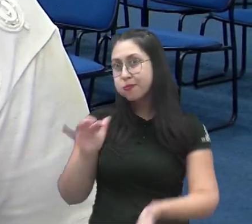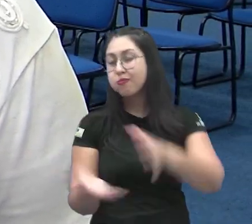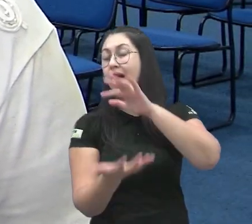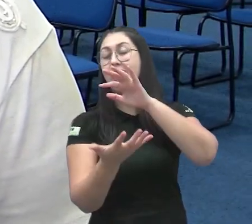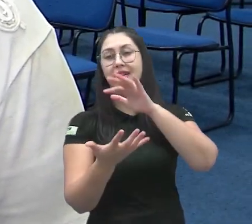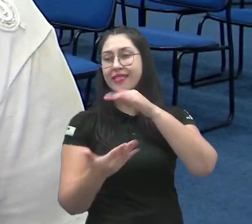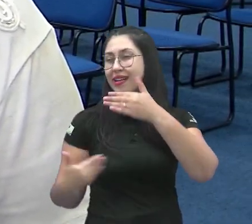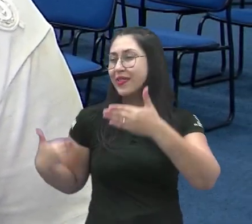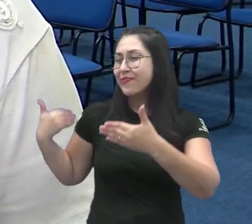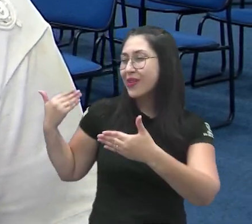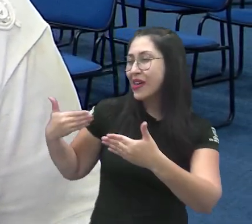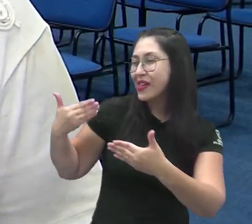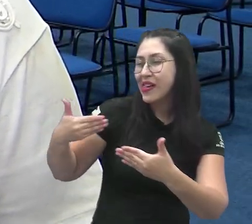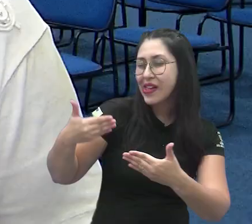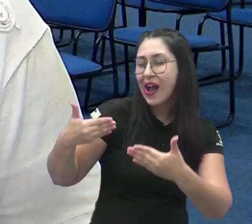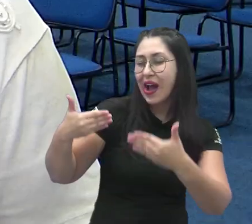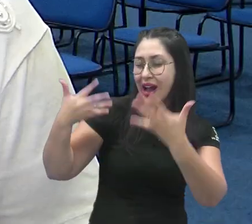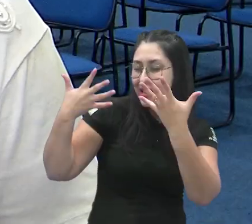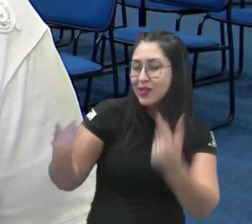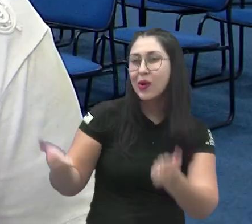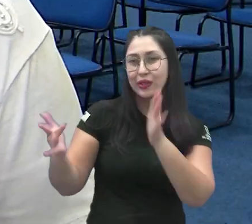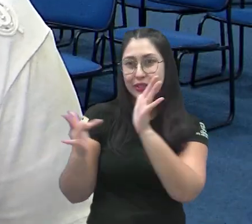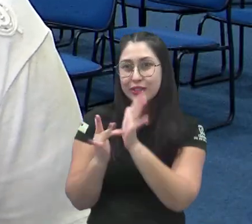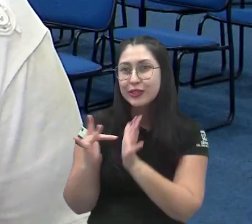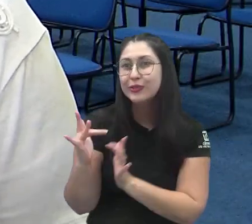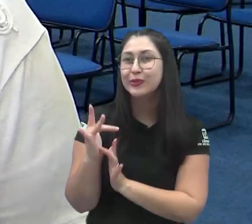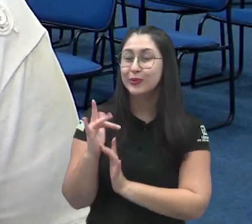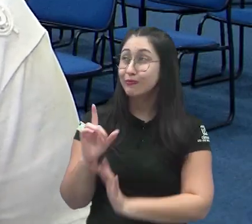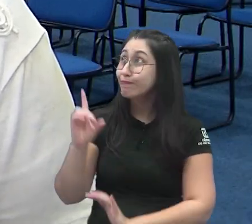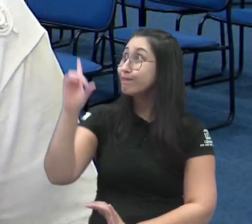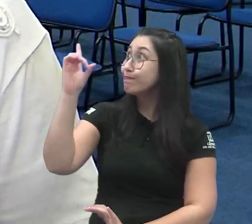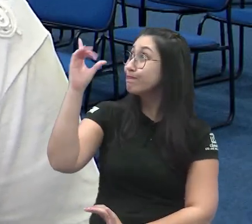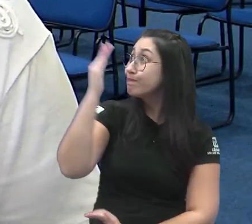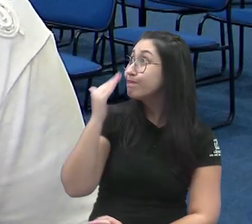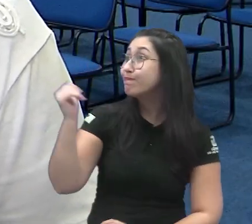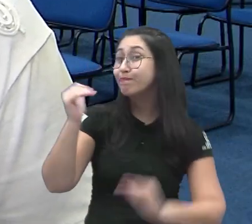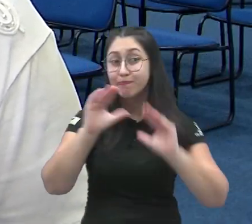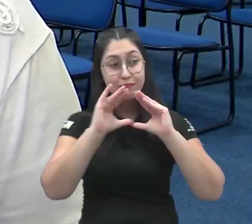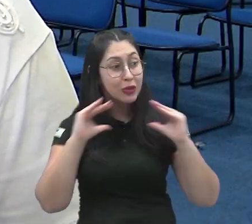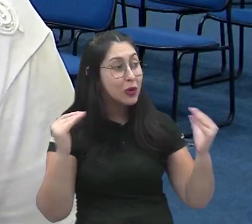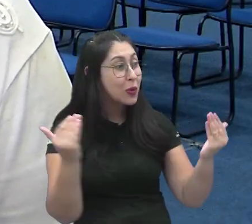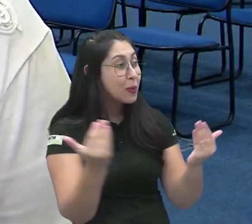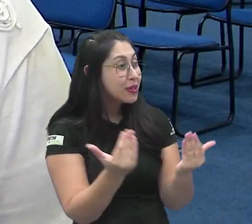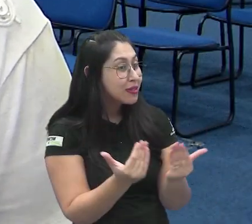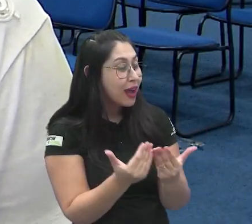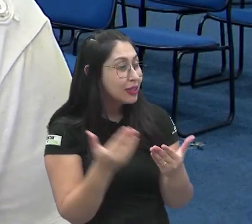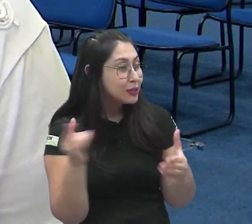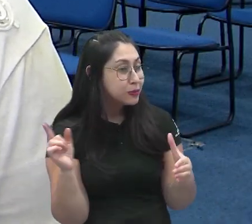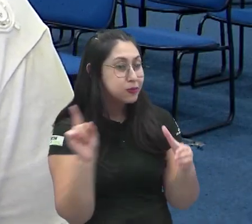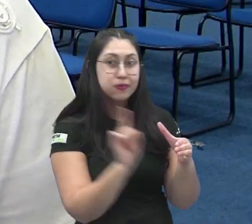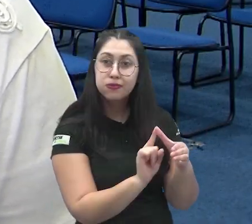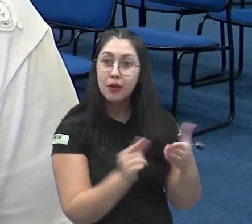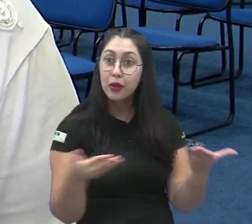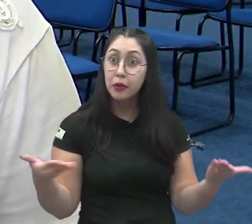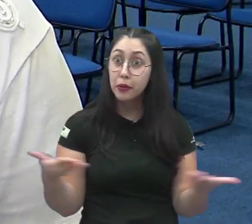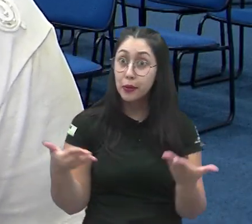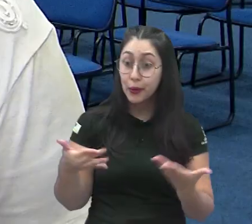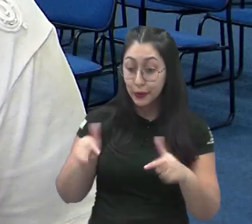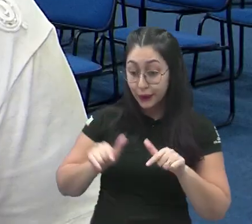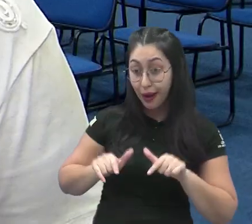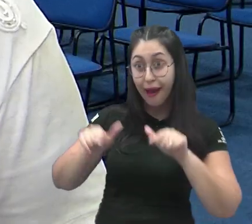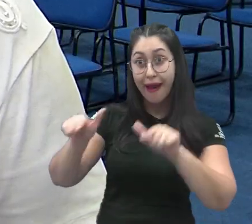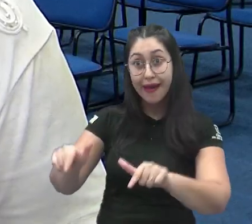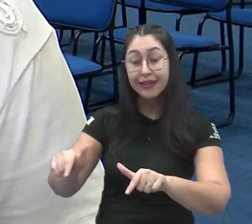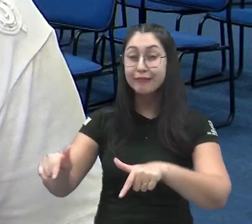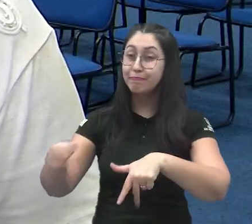aconteceu de lá para cá, a conversão, o chamado de Deus, a comunidade, e hoje recebendo o título